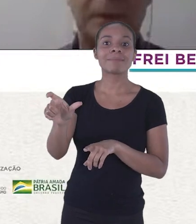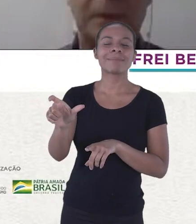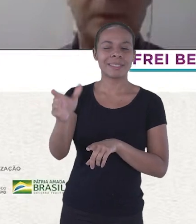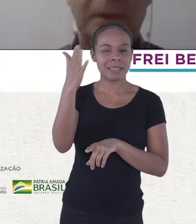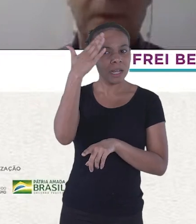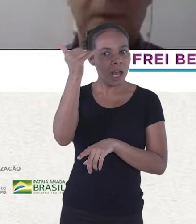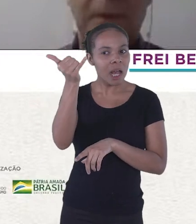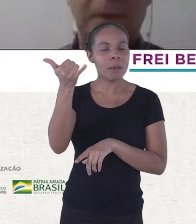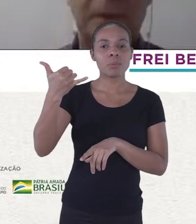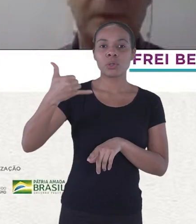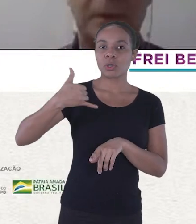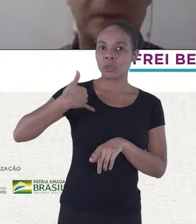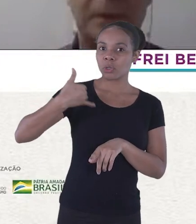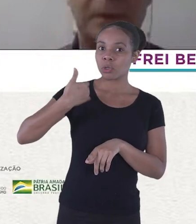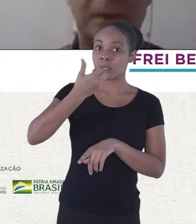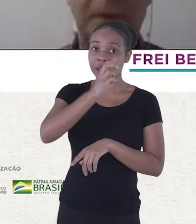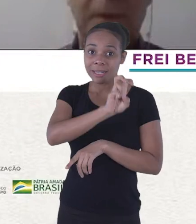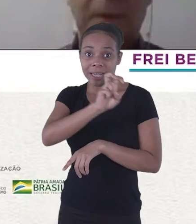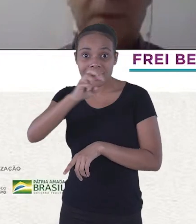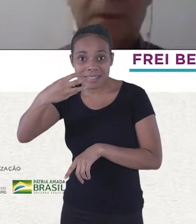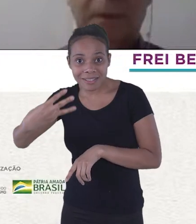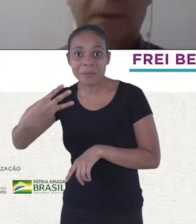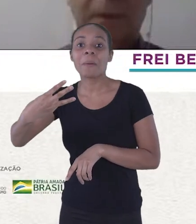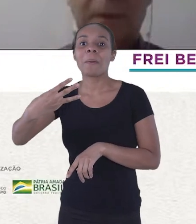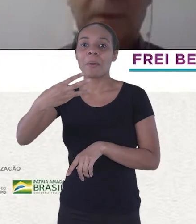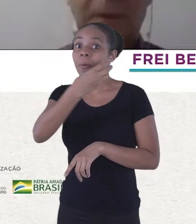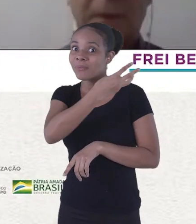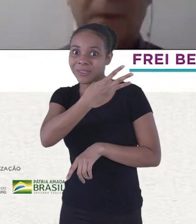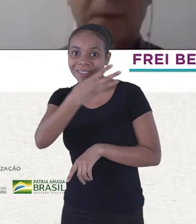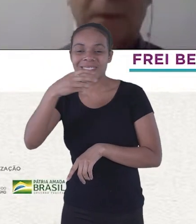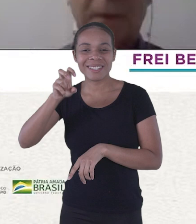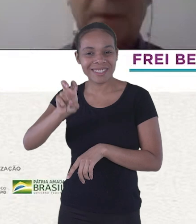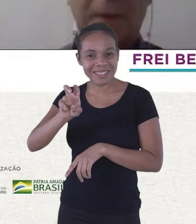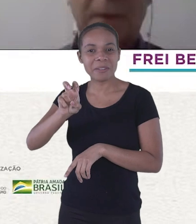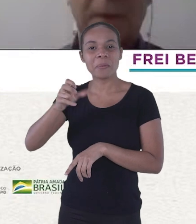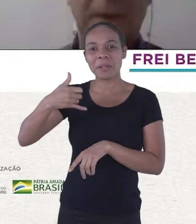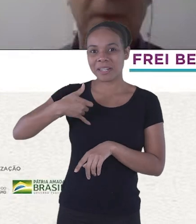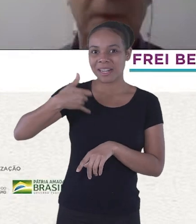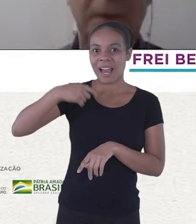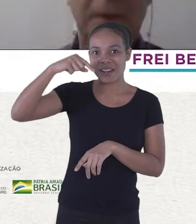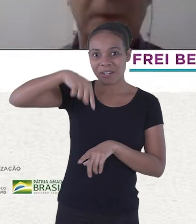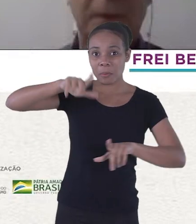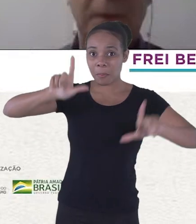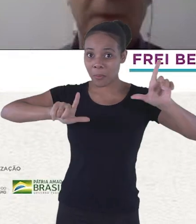Papo. Eu considero até, de certa forma, uma Afonso. comemoração. Oi?